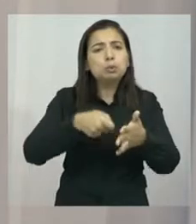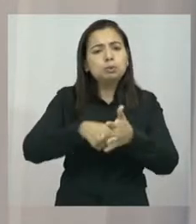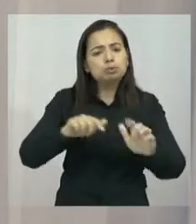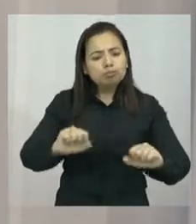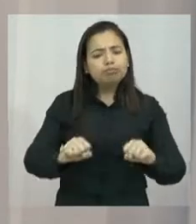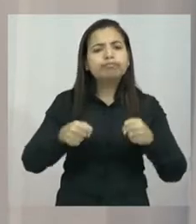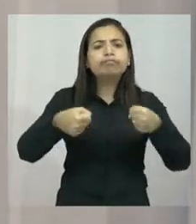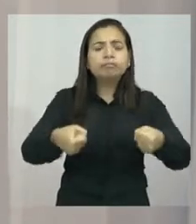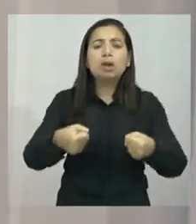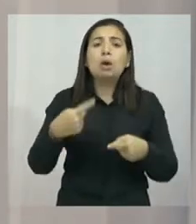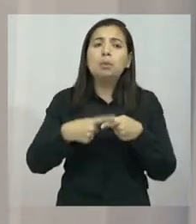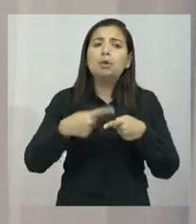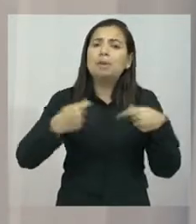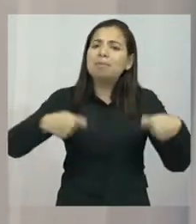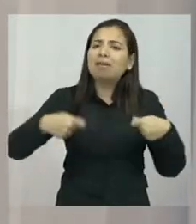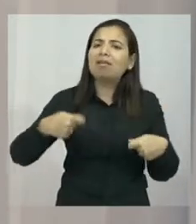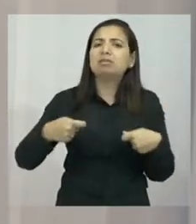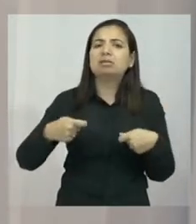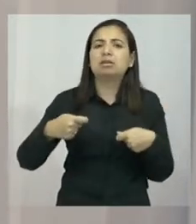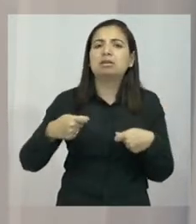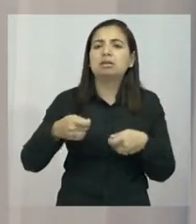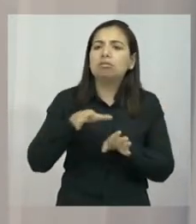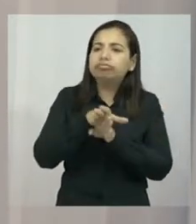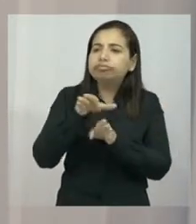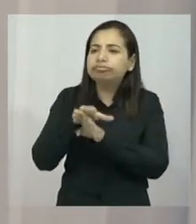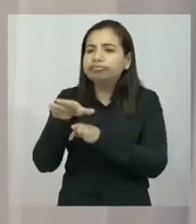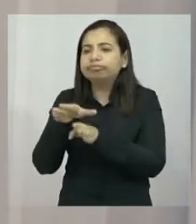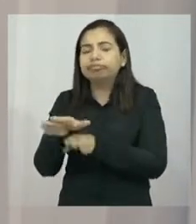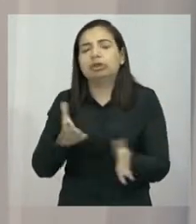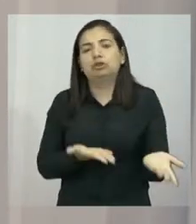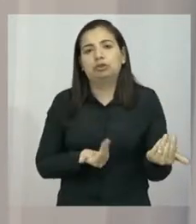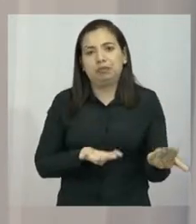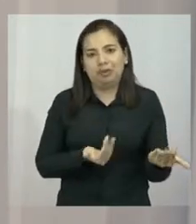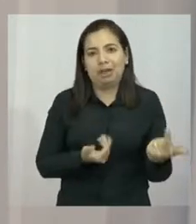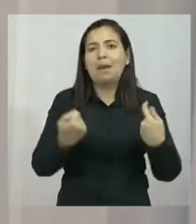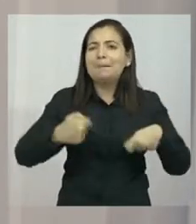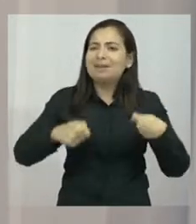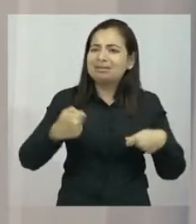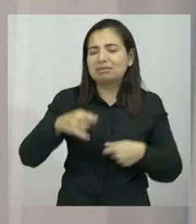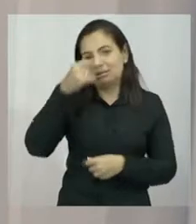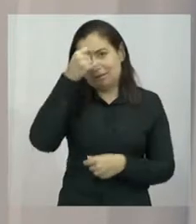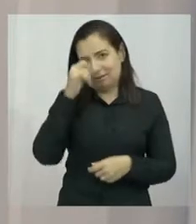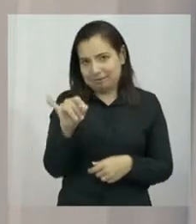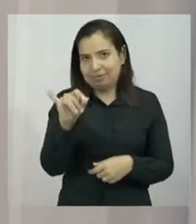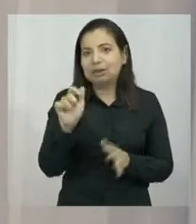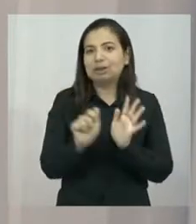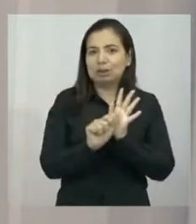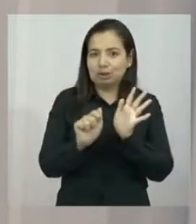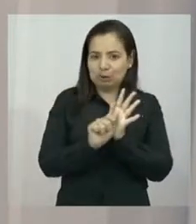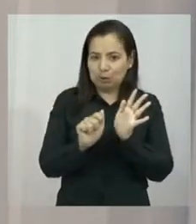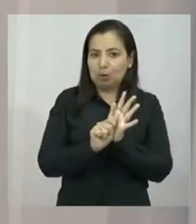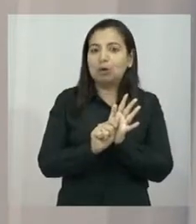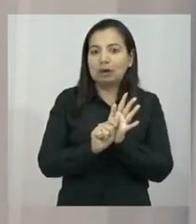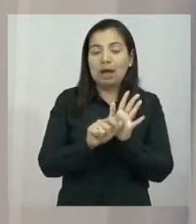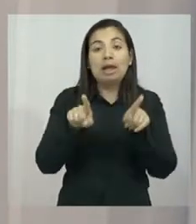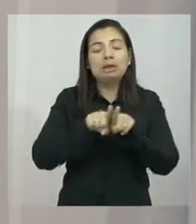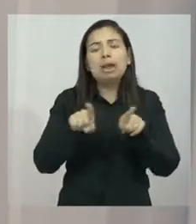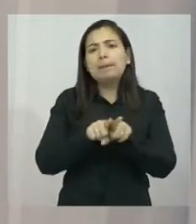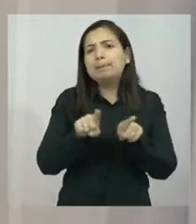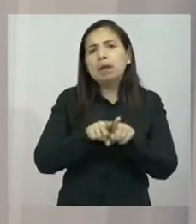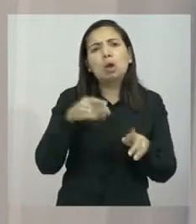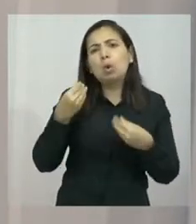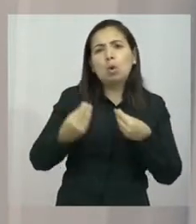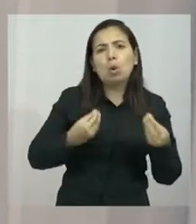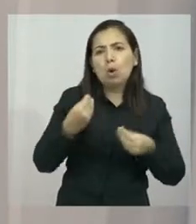nossa juventude a essa orientação, né? Sobre o combate às drogas, a questão da educação